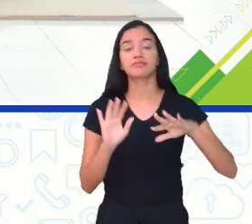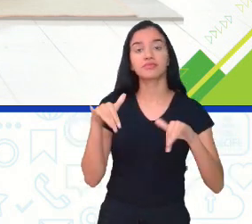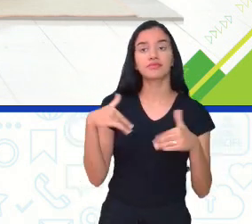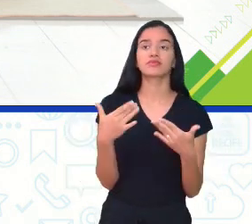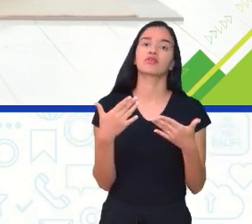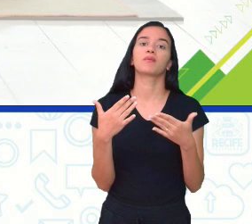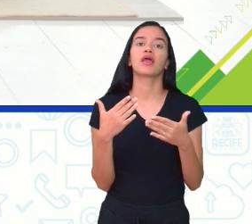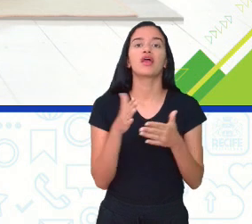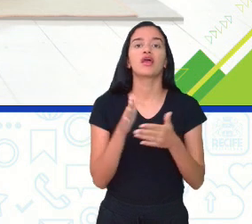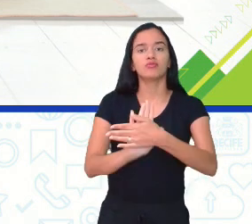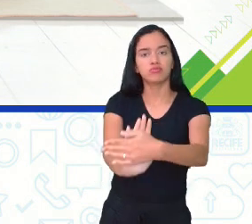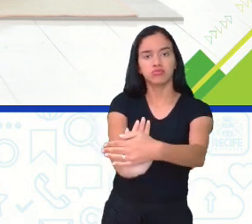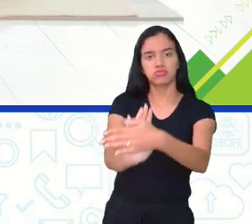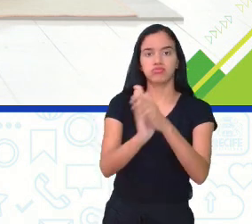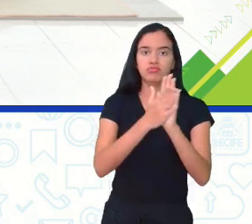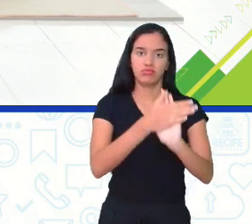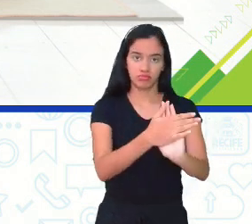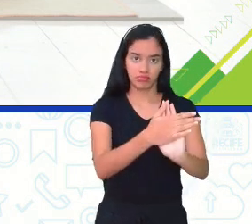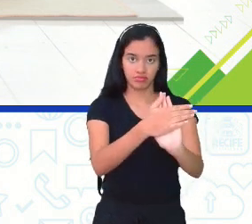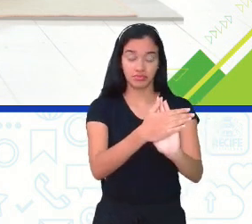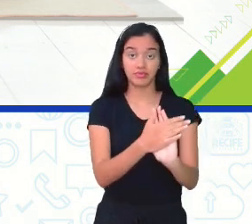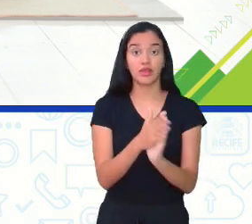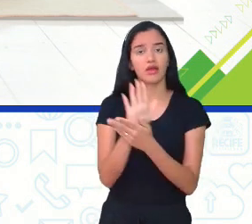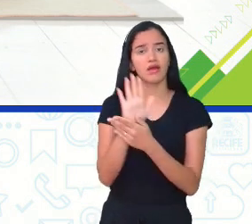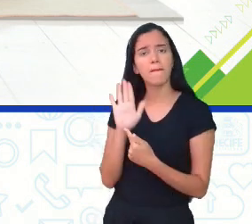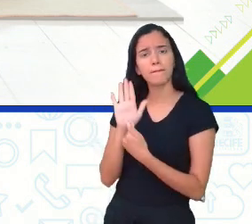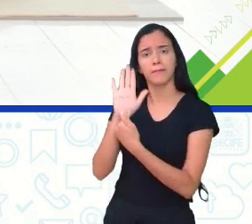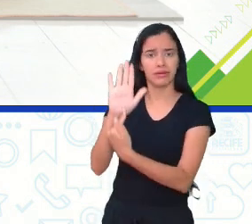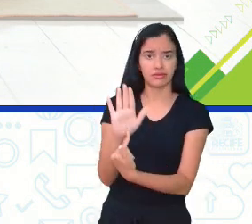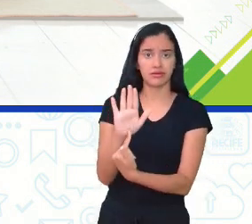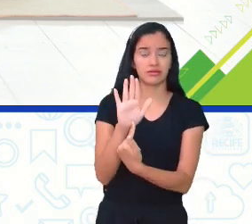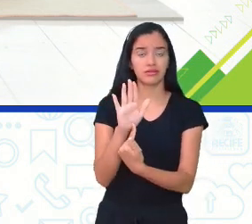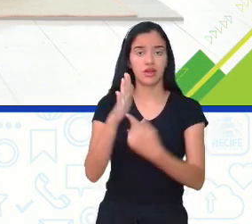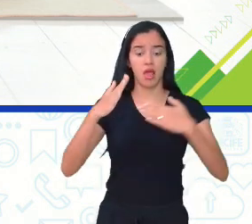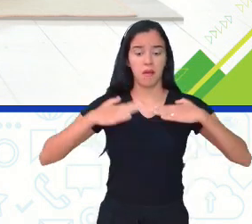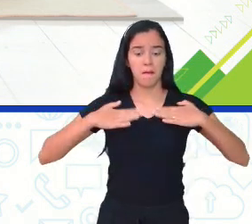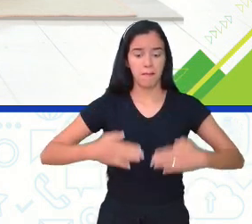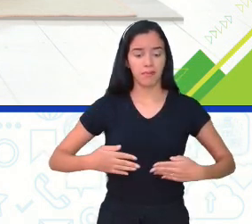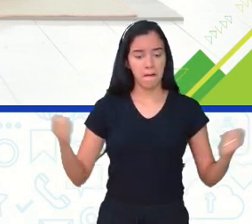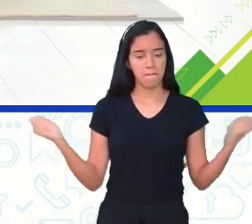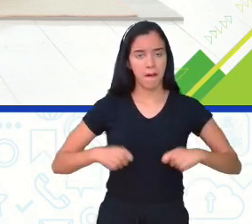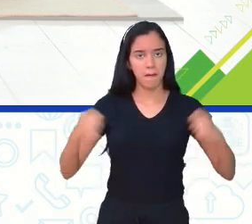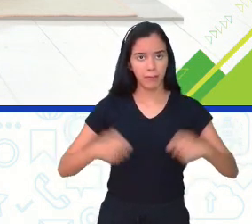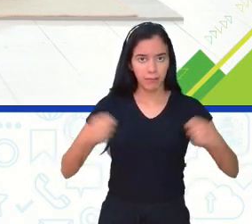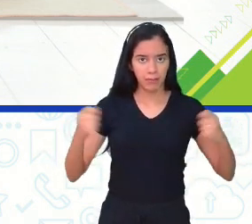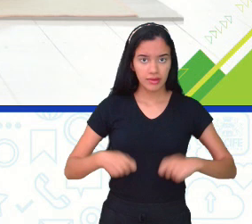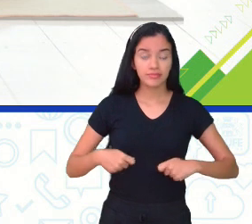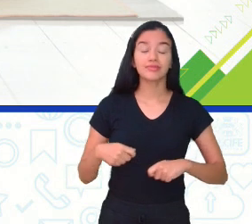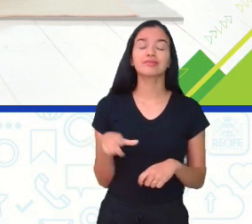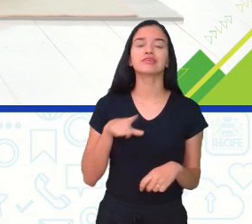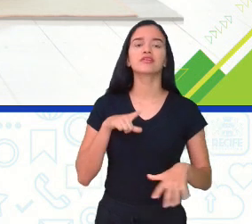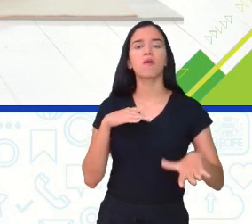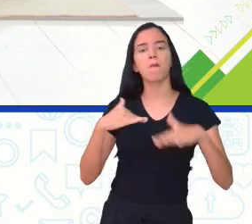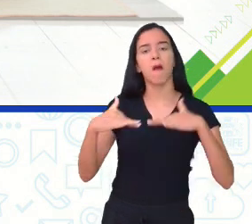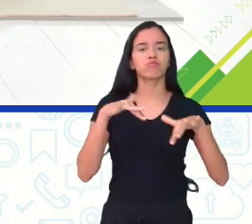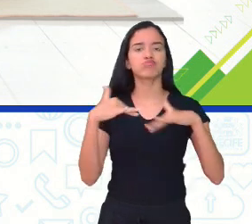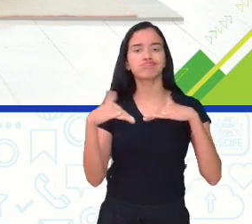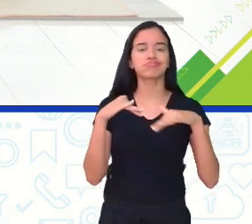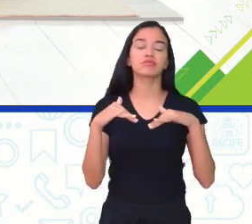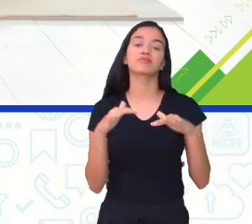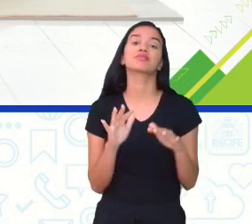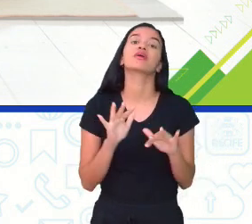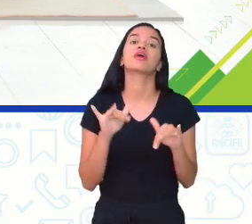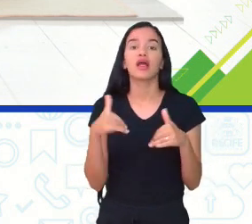o alongamento dos braços para frente, já mostrando aí uma capacidade física de se alongar, né, de ter uma flexibilidade.